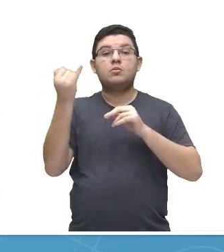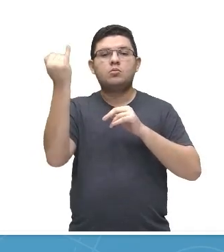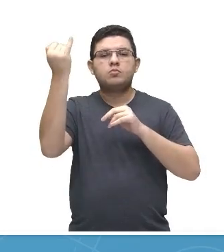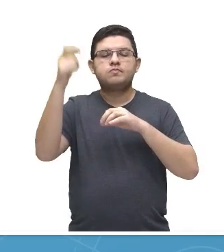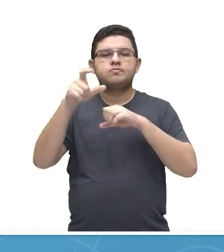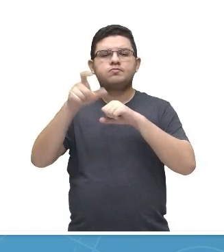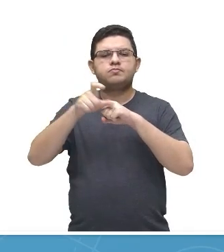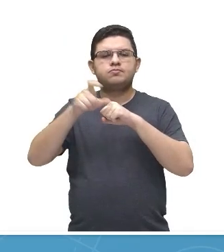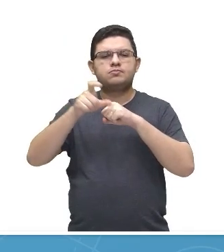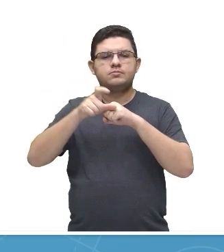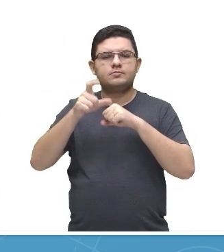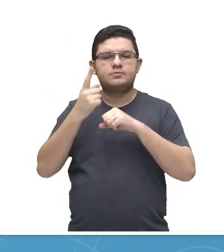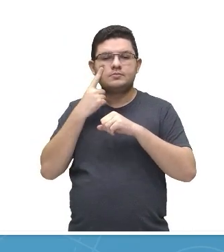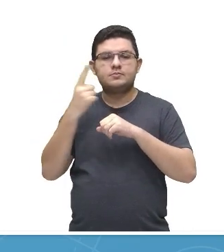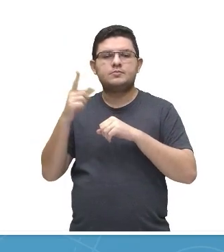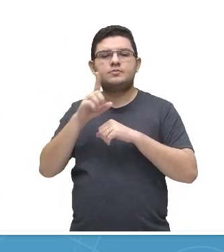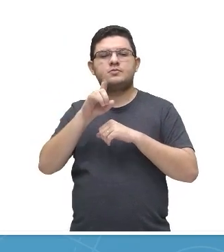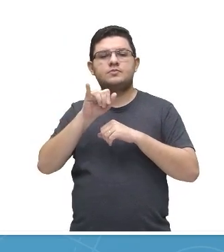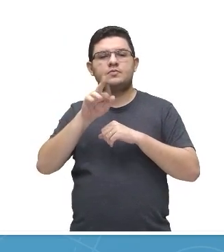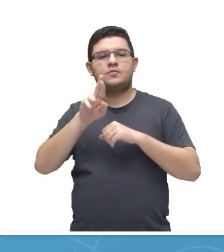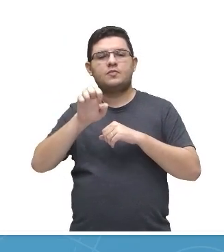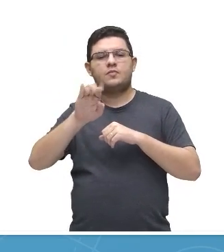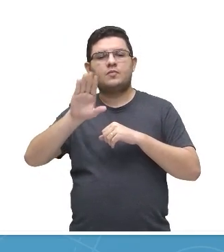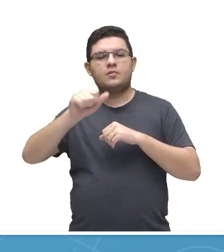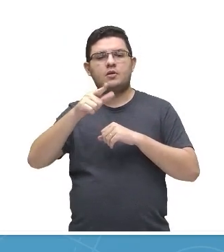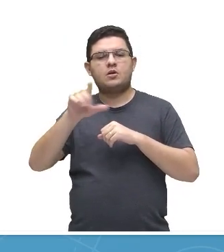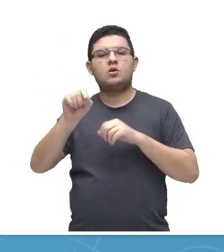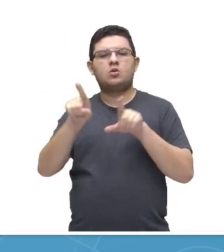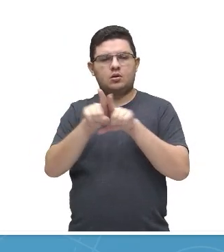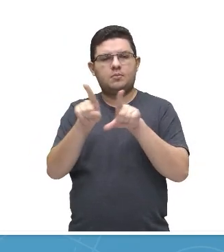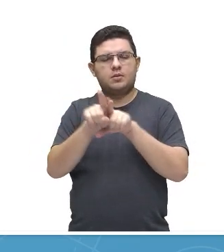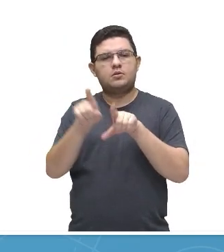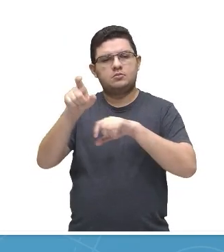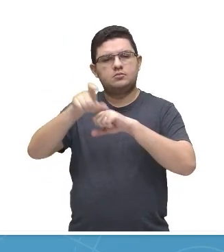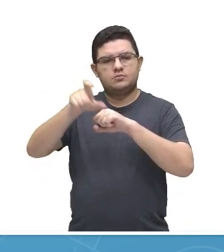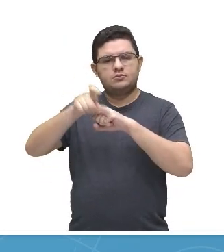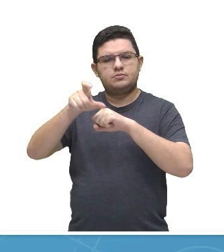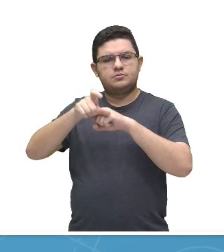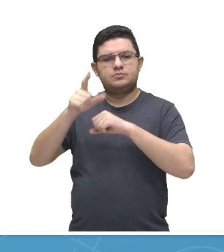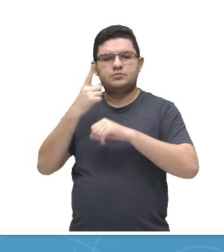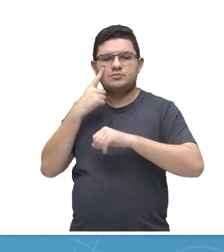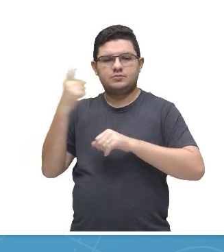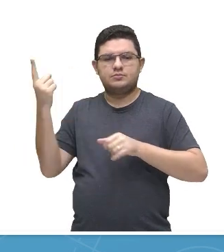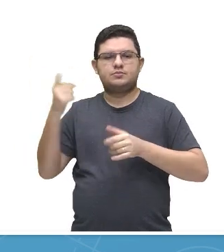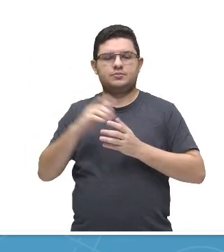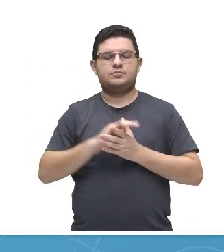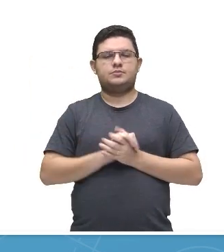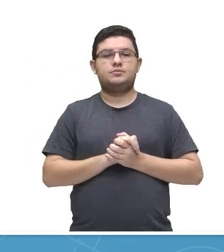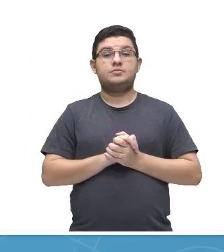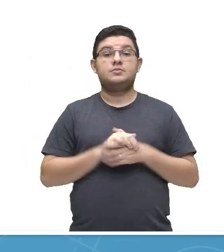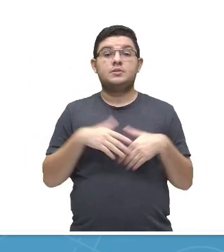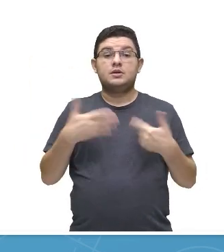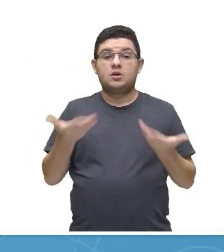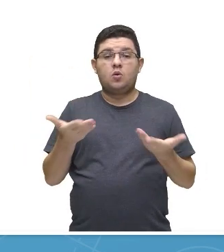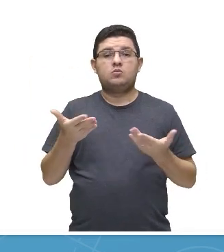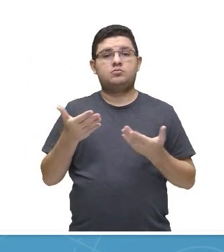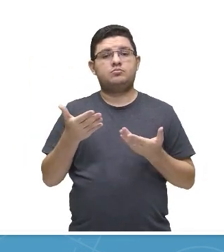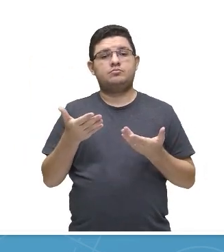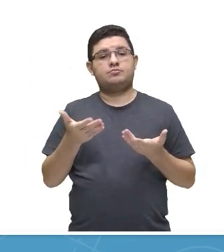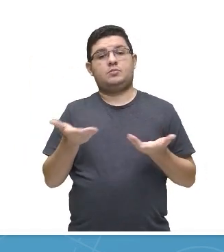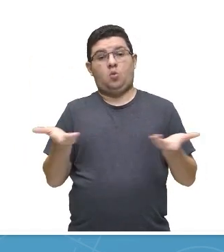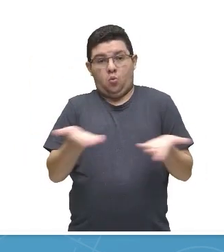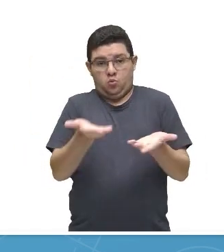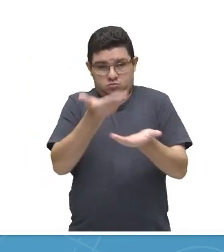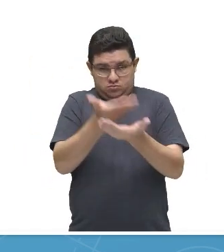então, direção é também um substantivo. Então, só fazendo esse registro. Muito bem, meus queridos, a nossa aula de hoje